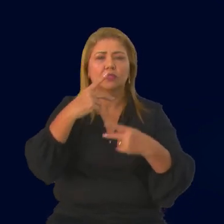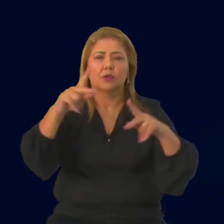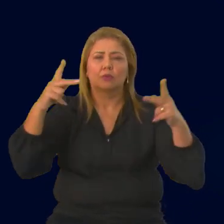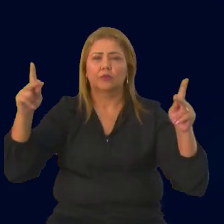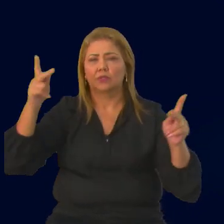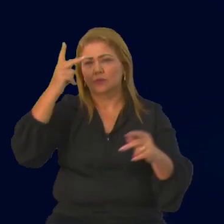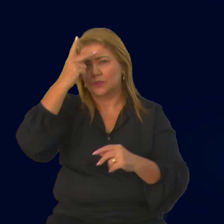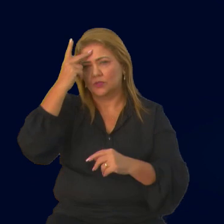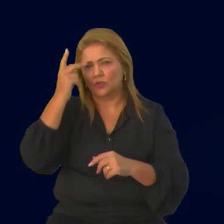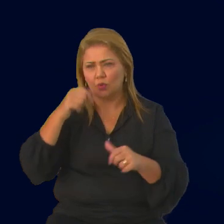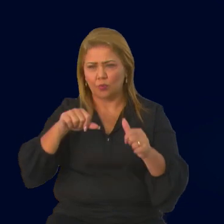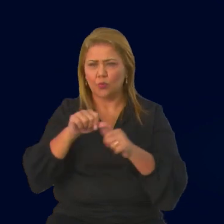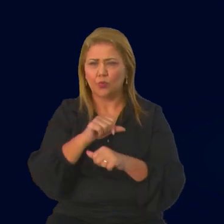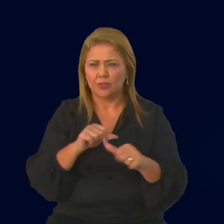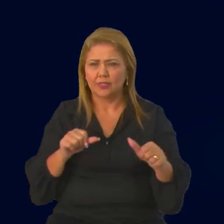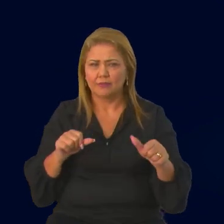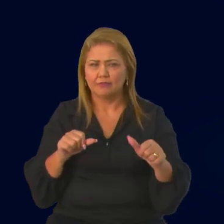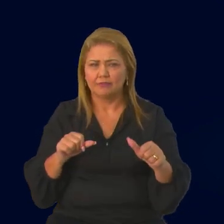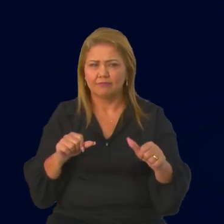Muda ou não muda?